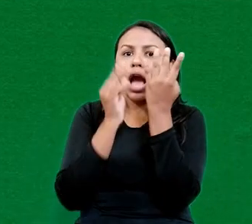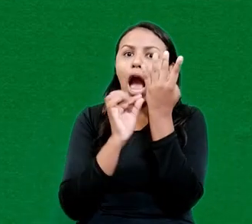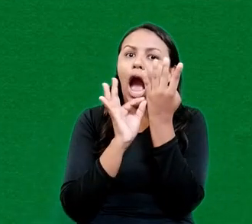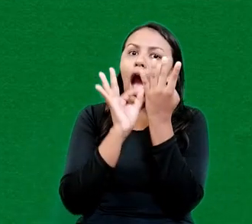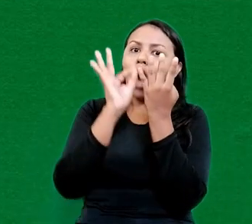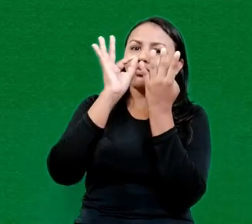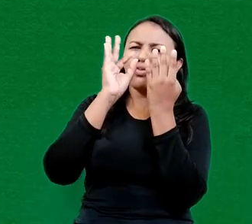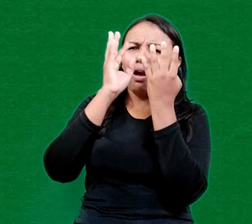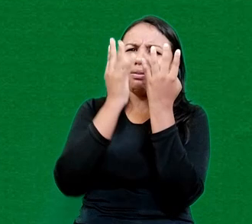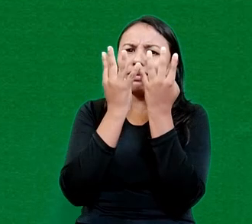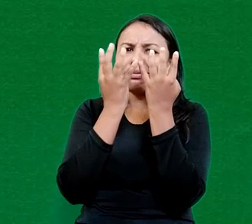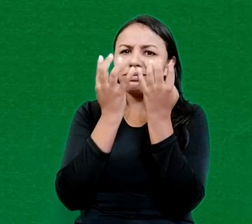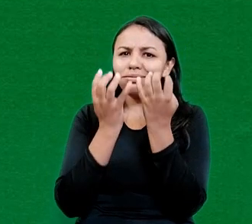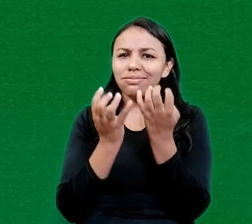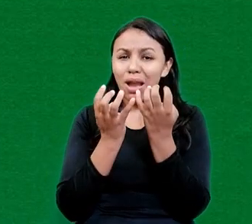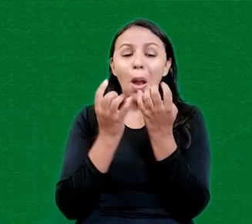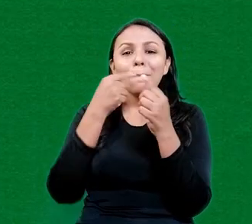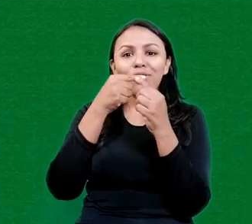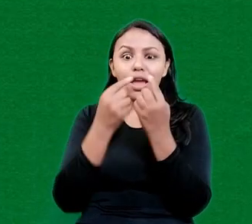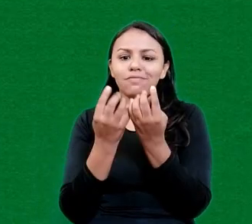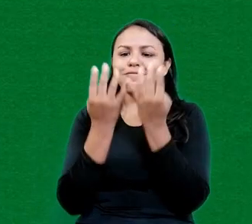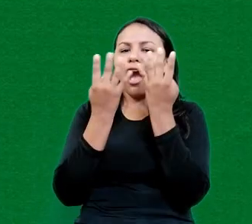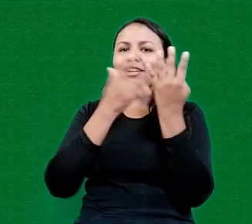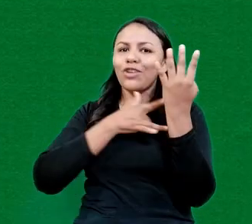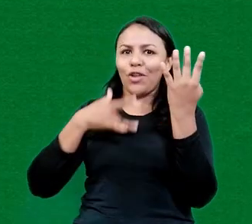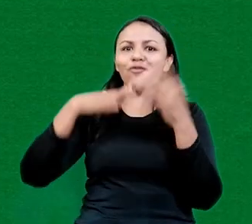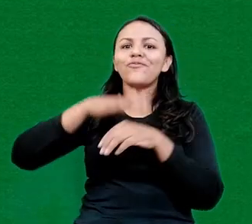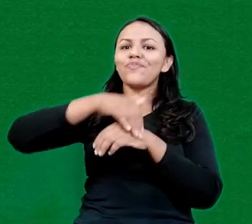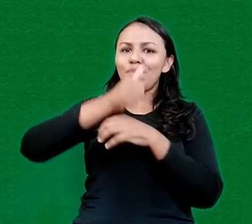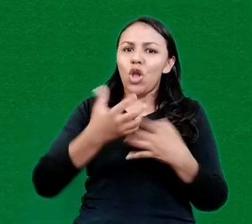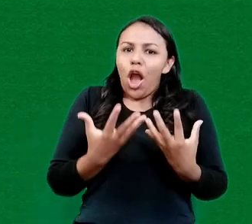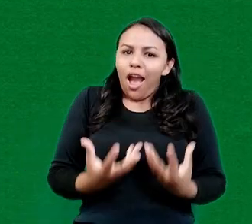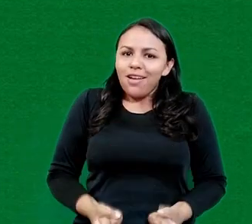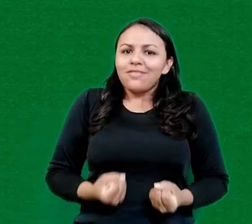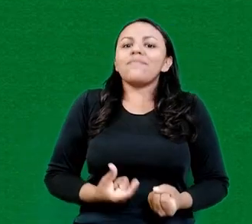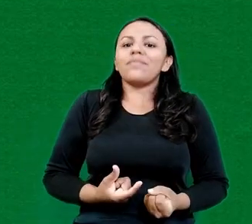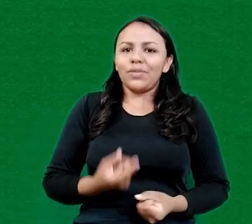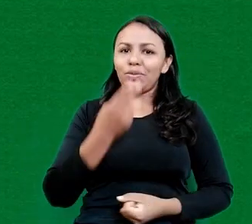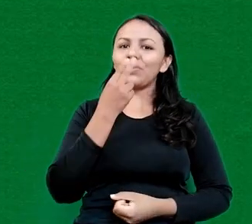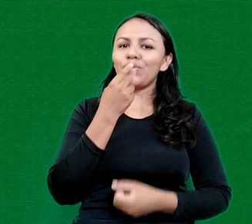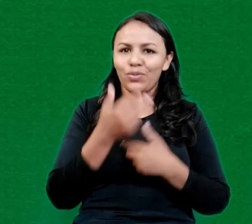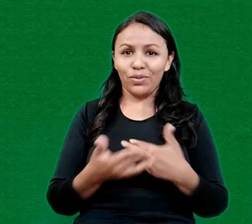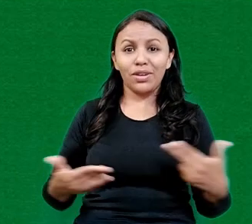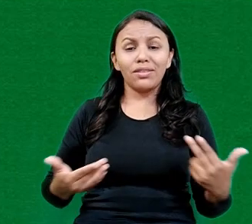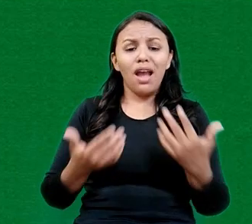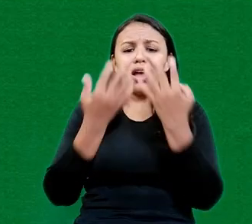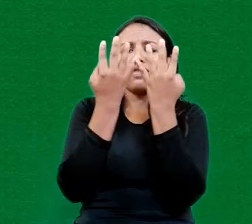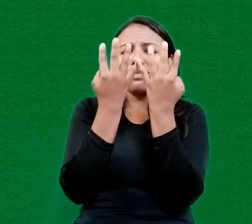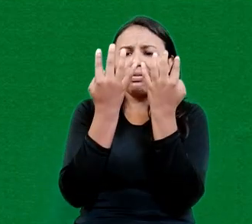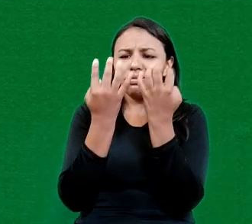mais saudável essas vilosidades, melhor a absorção dos nutrientes, e vou reduzindo essa altura